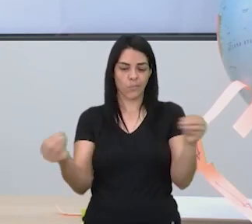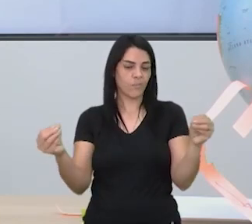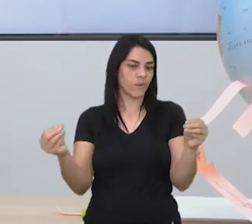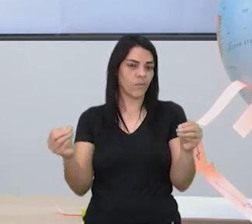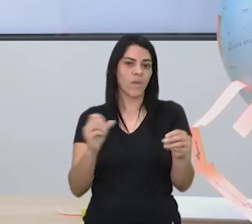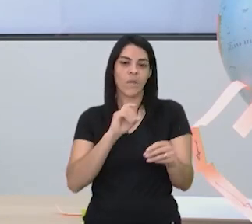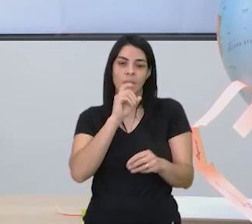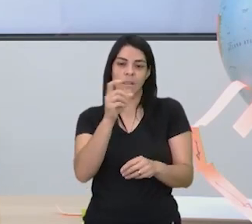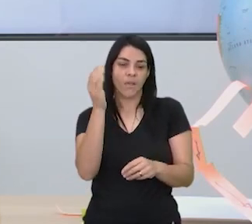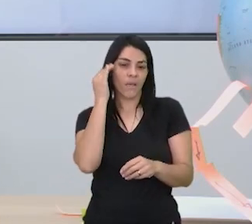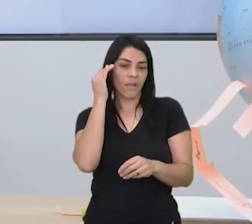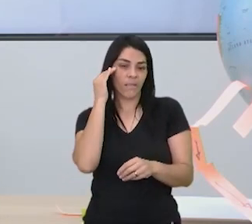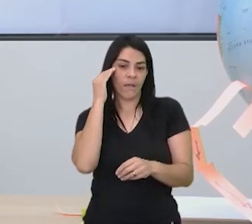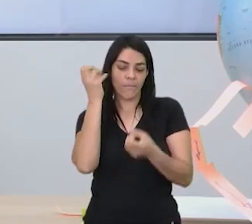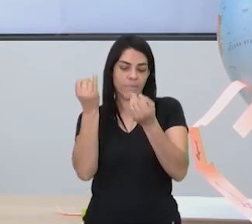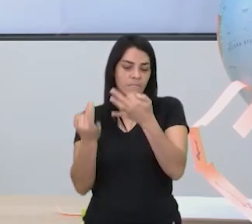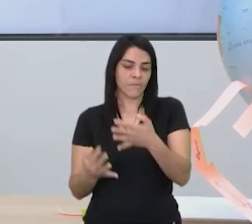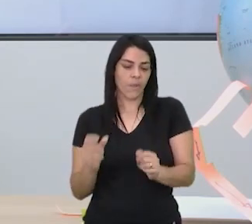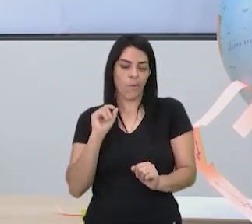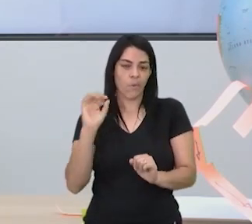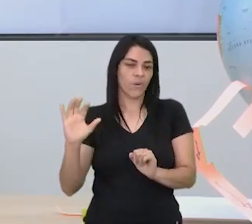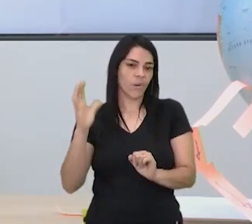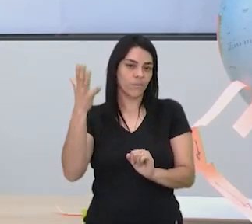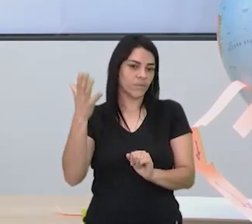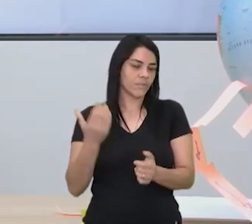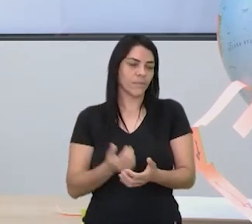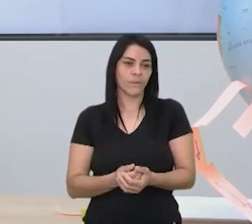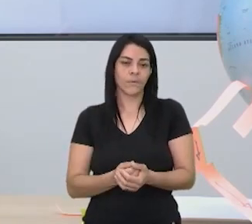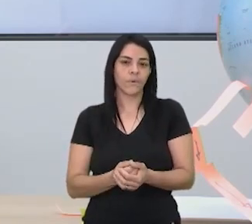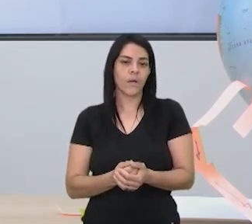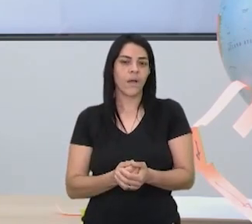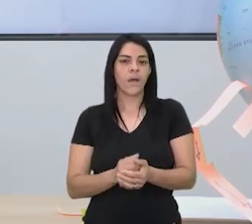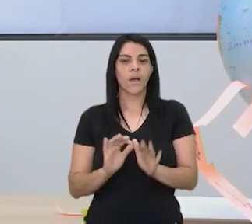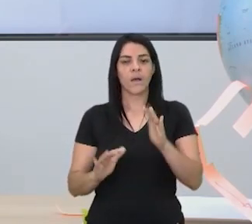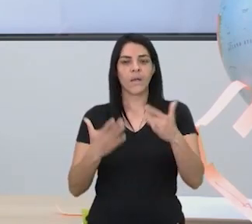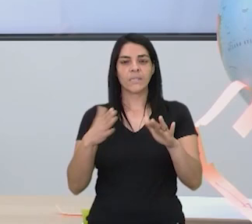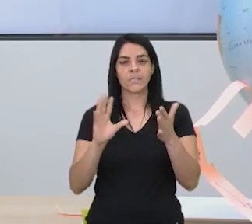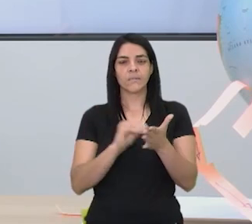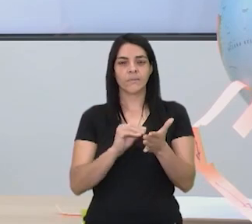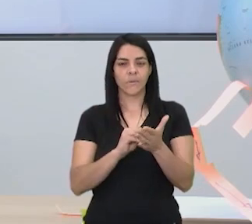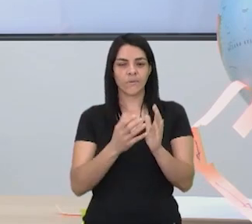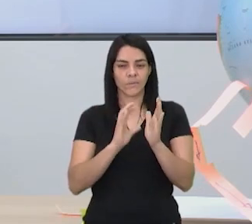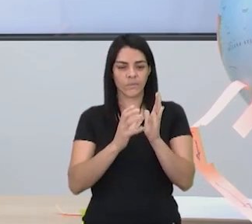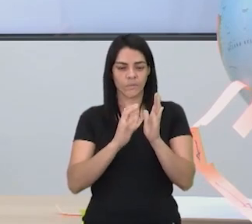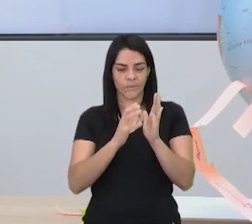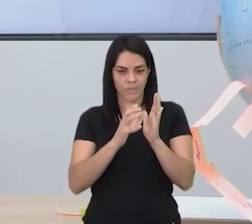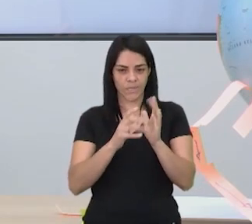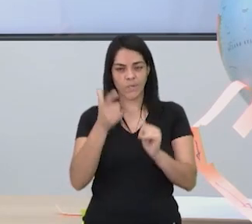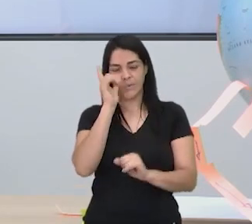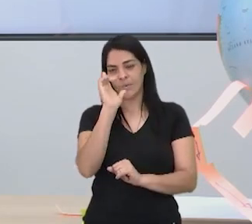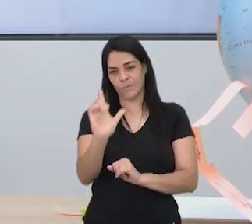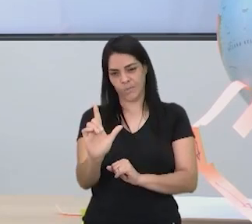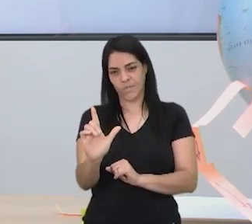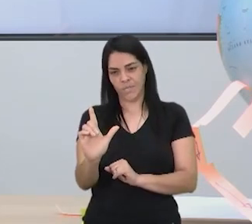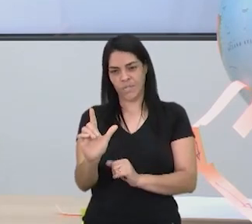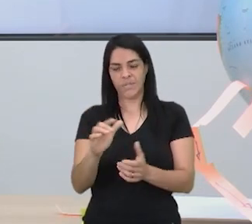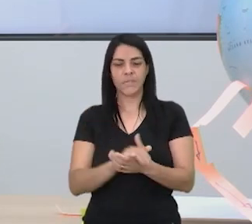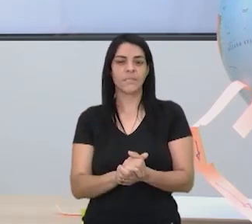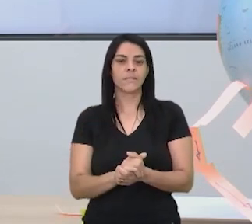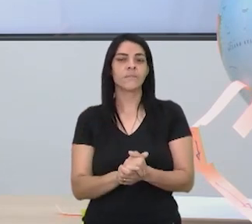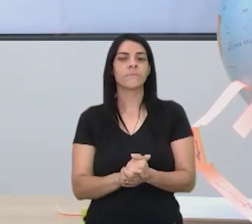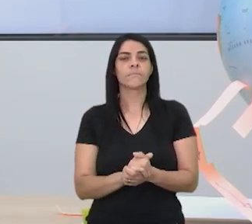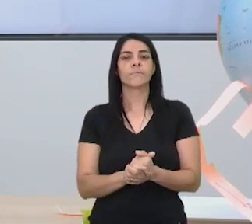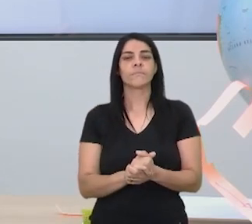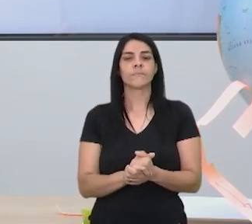vai dar ou o que ocorreu na época, tá certo? Talvez por falta até de aparelhos específicos que conseguissem aí rastrear isso, ter